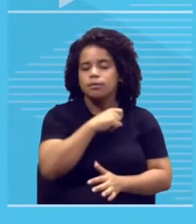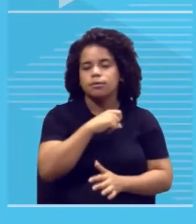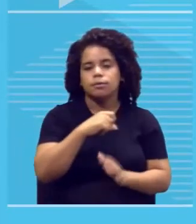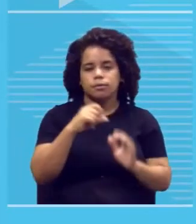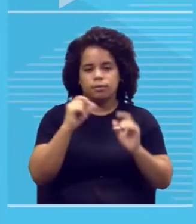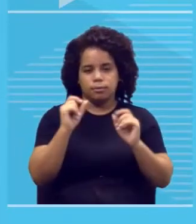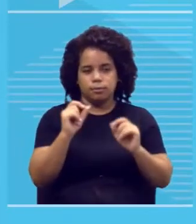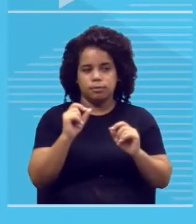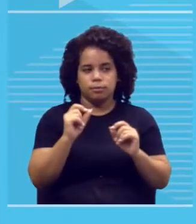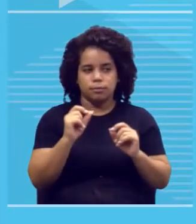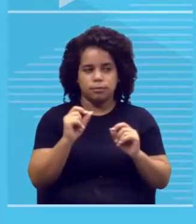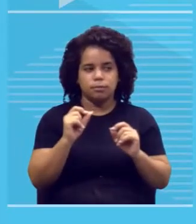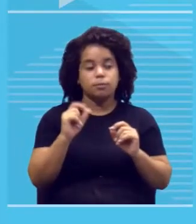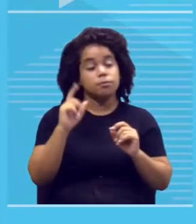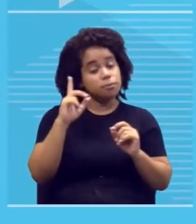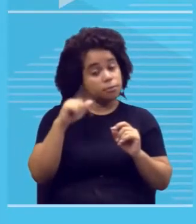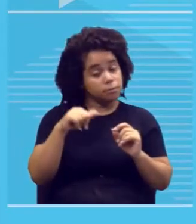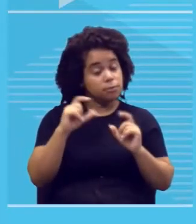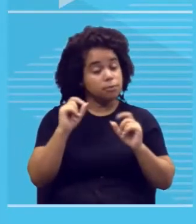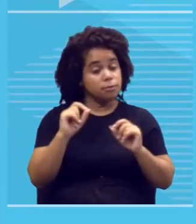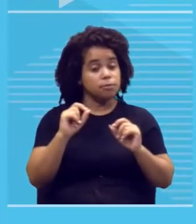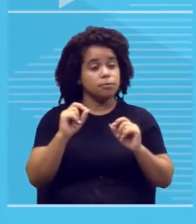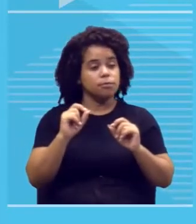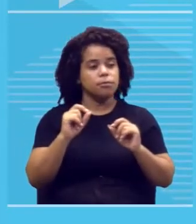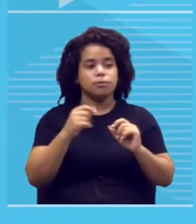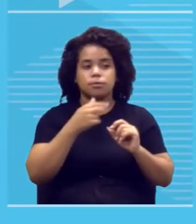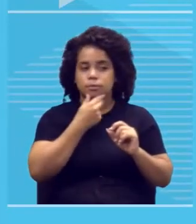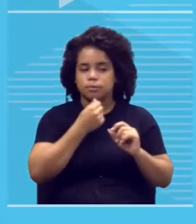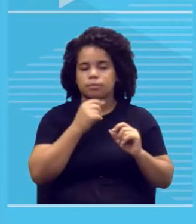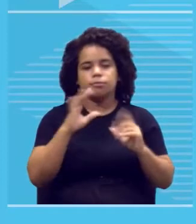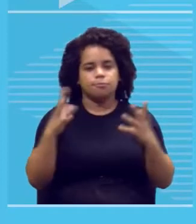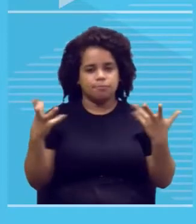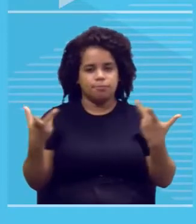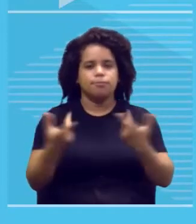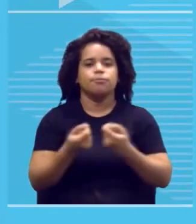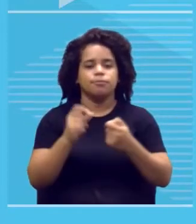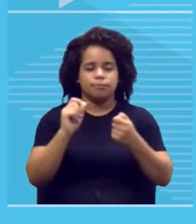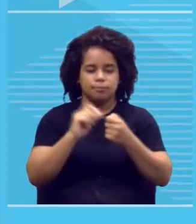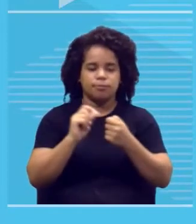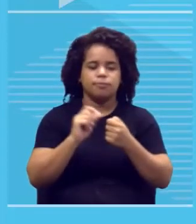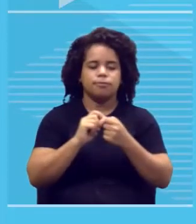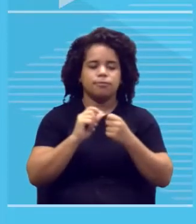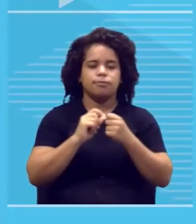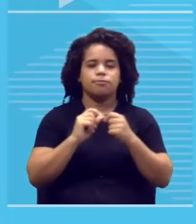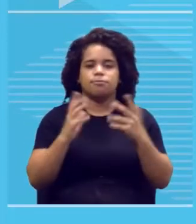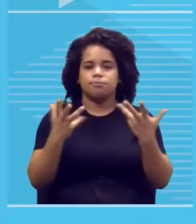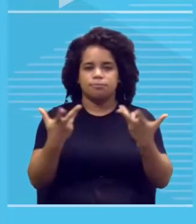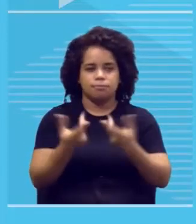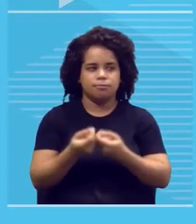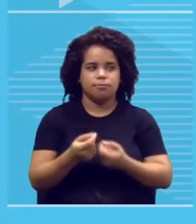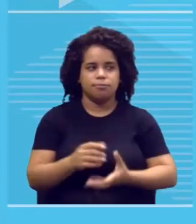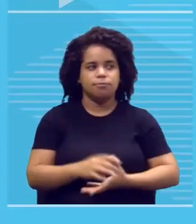E nisso ele era absolutamente Fantástico ele sabia fazer como ninguém